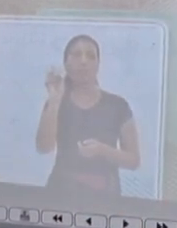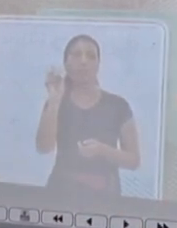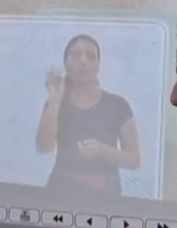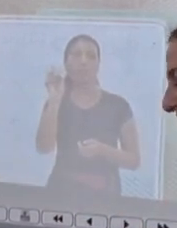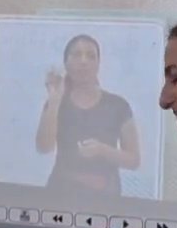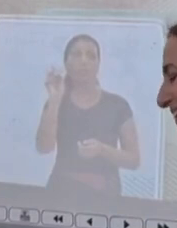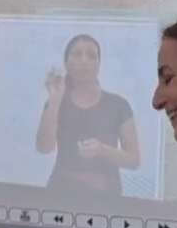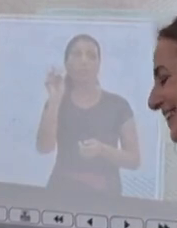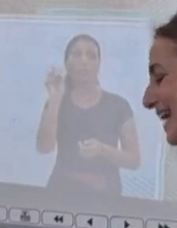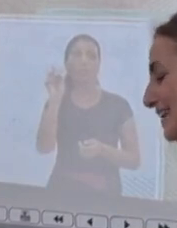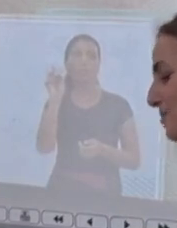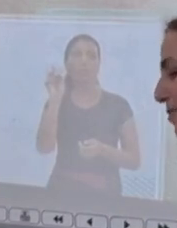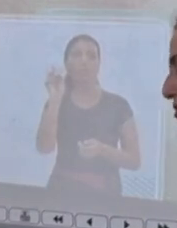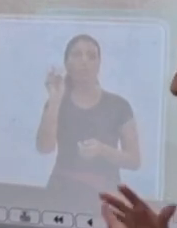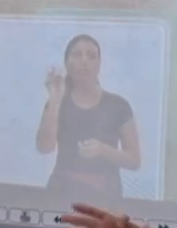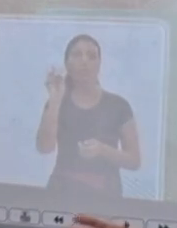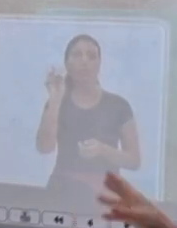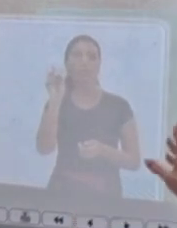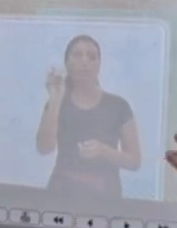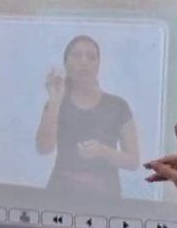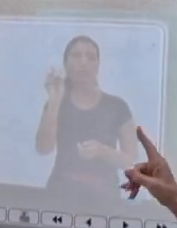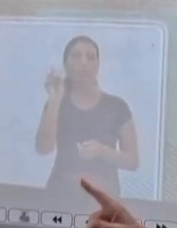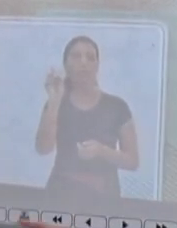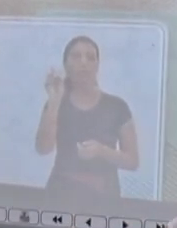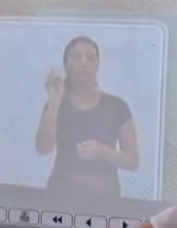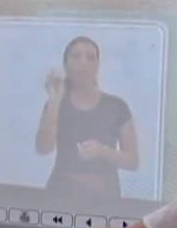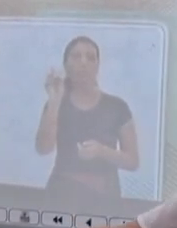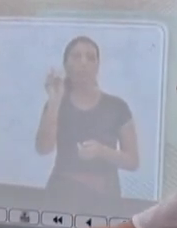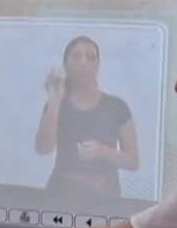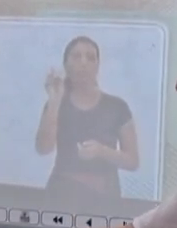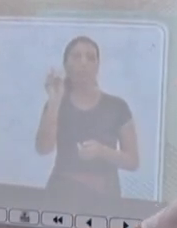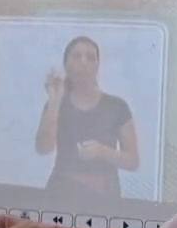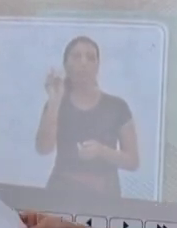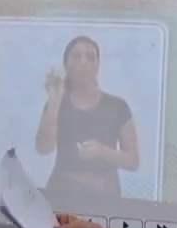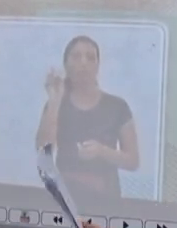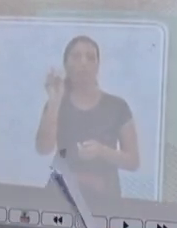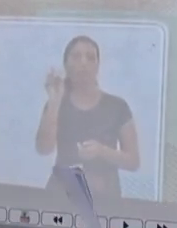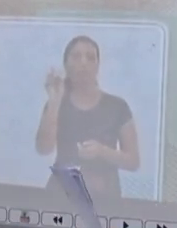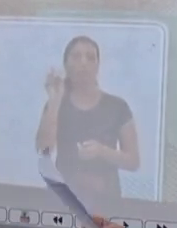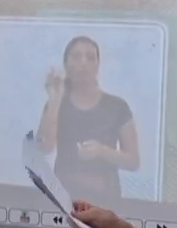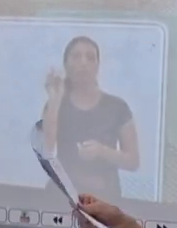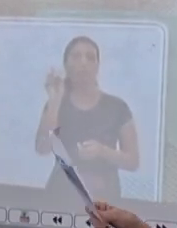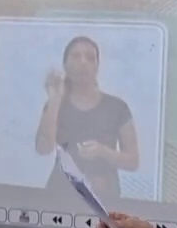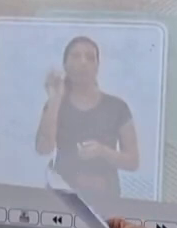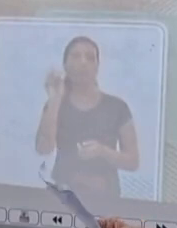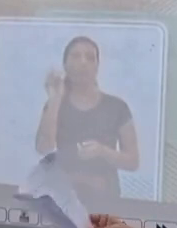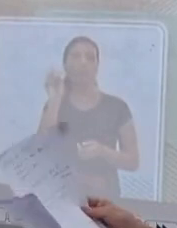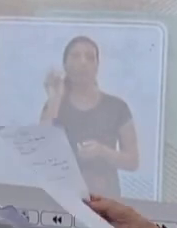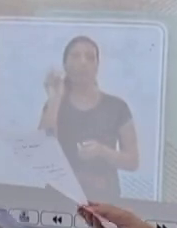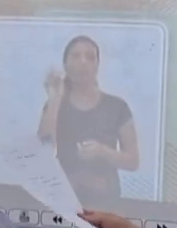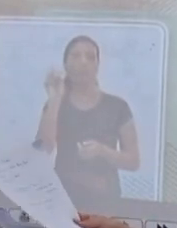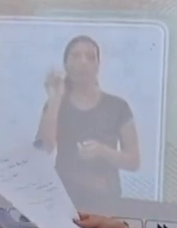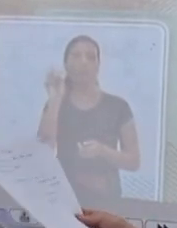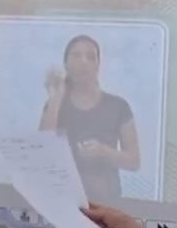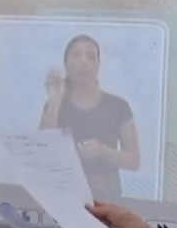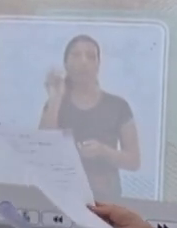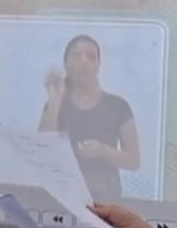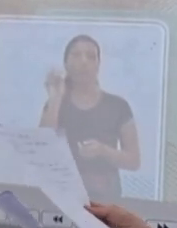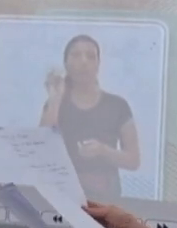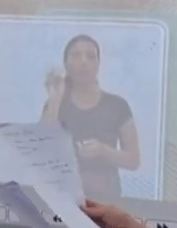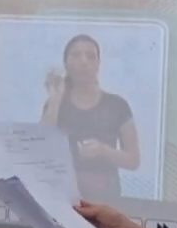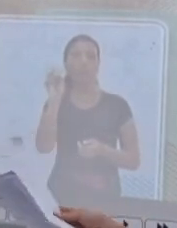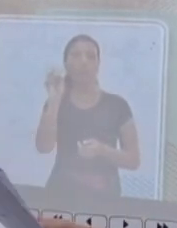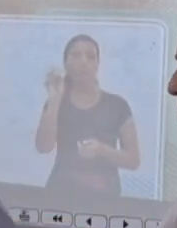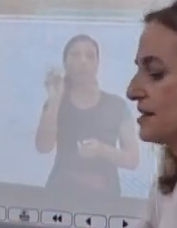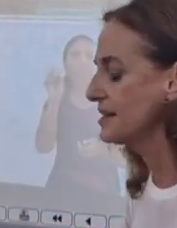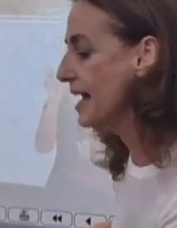que. E aí, tá bom, começamos. Então, acho que eu já posso botar o primeiro vizinho. Não, vamos botar